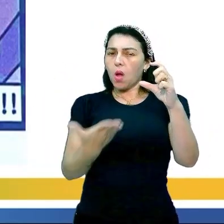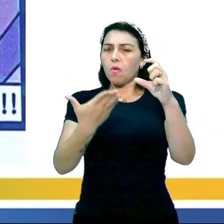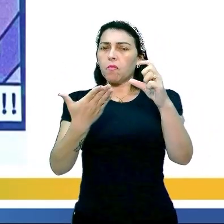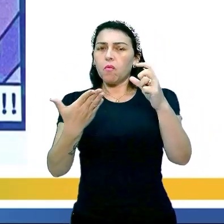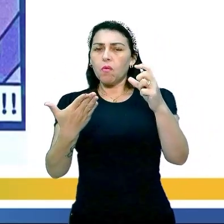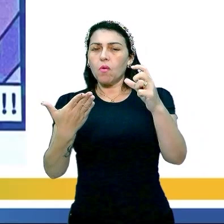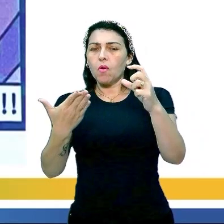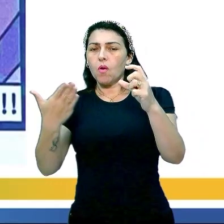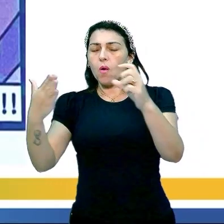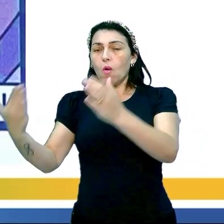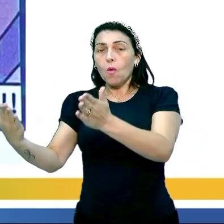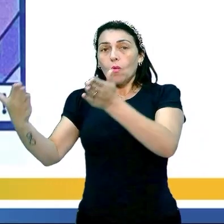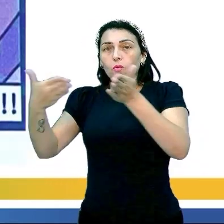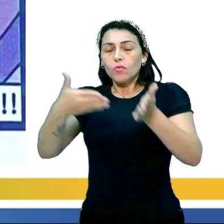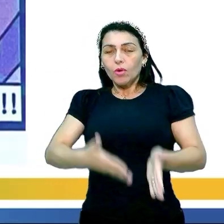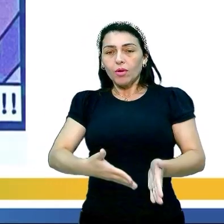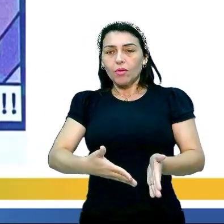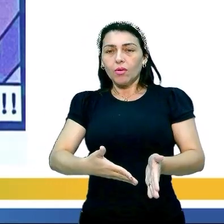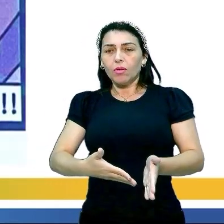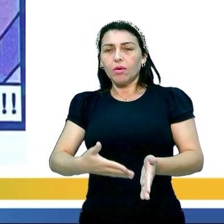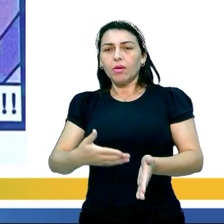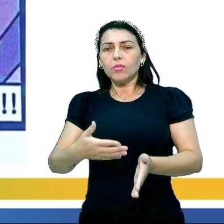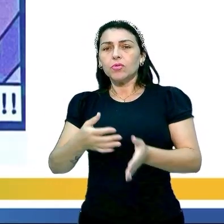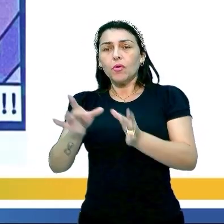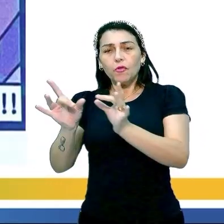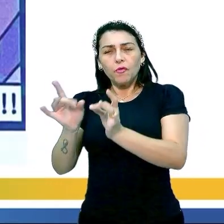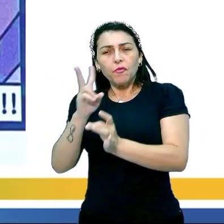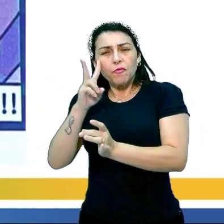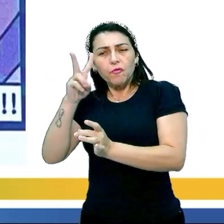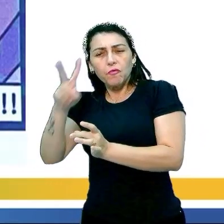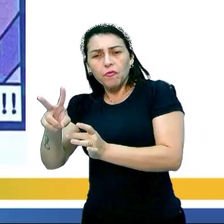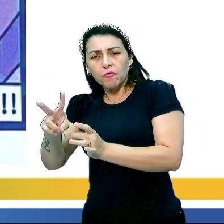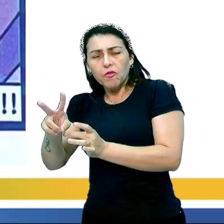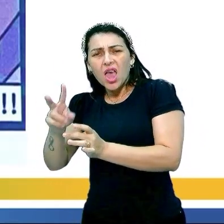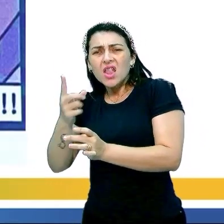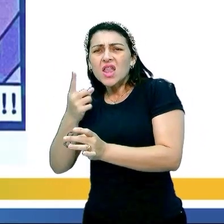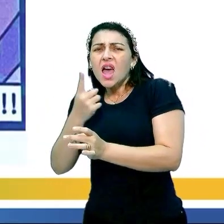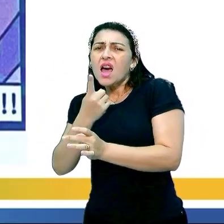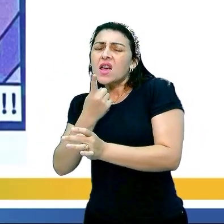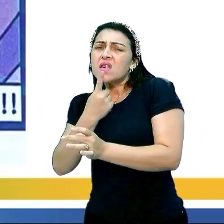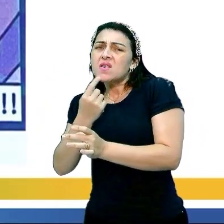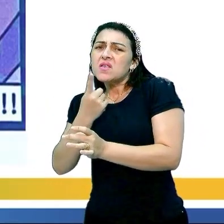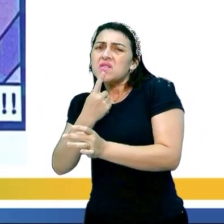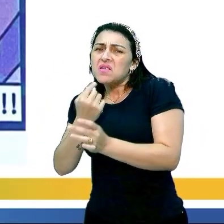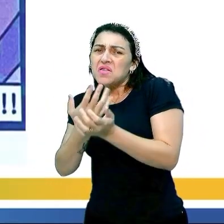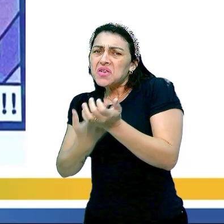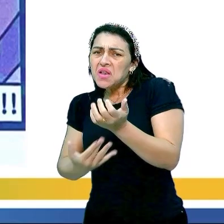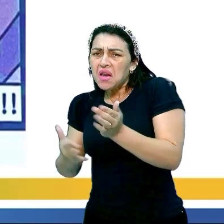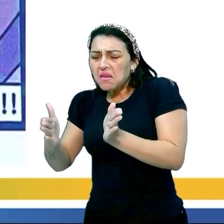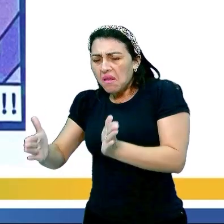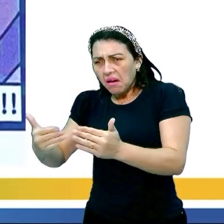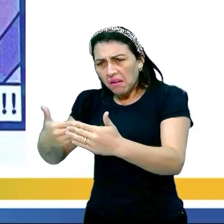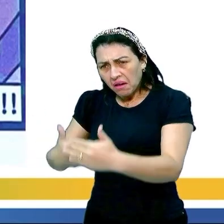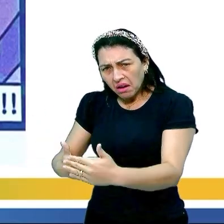geração acaba de chegar. Estou vendo uma mancha de sangue na caixa.